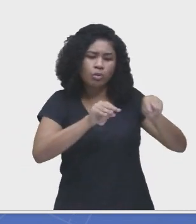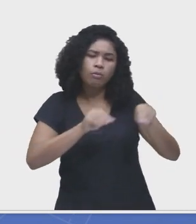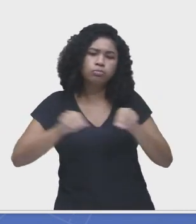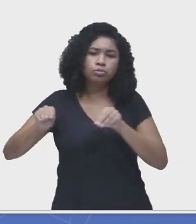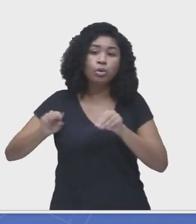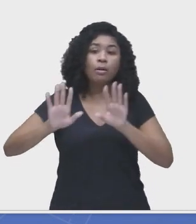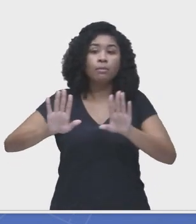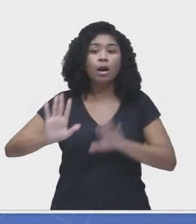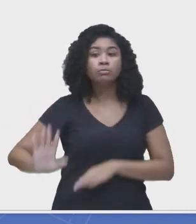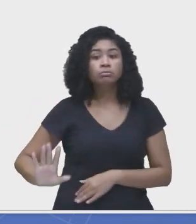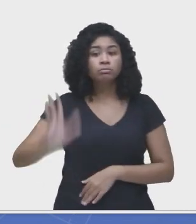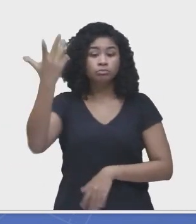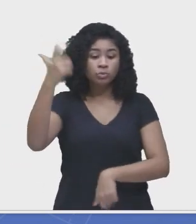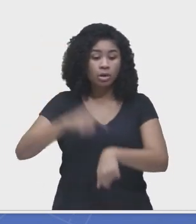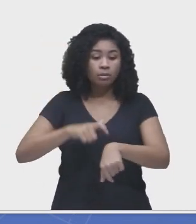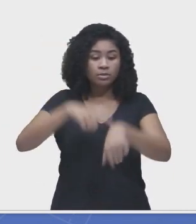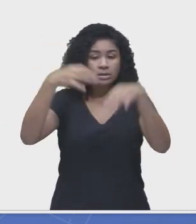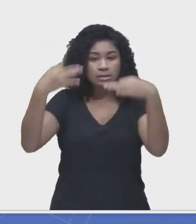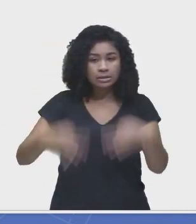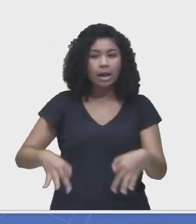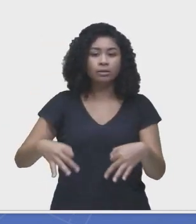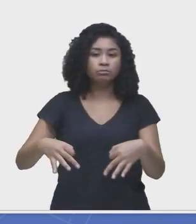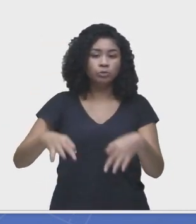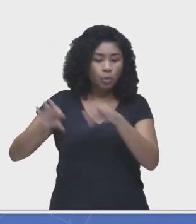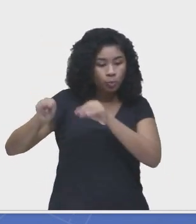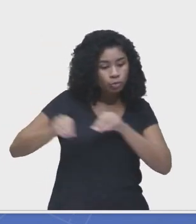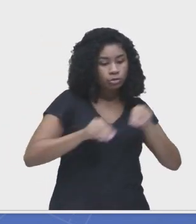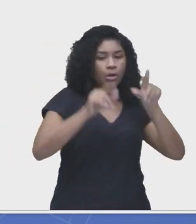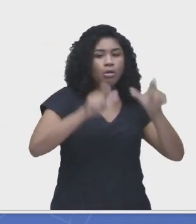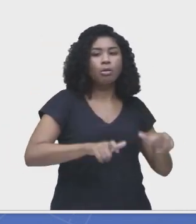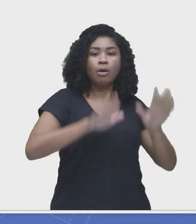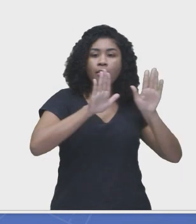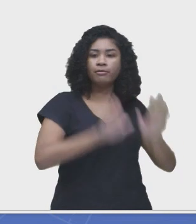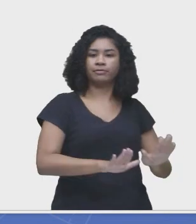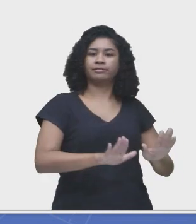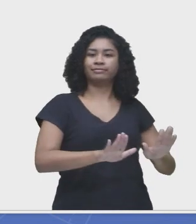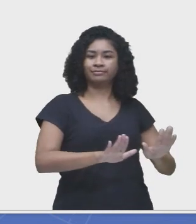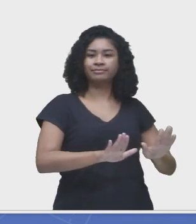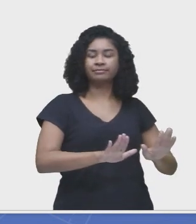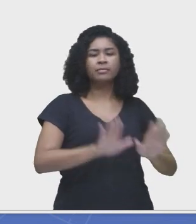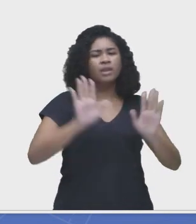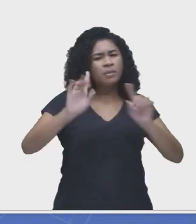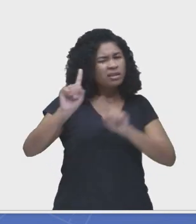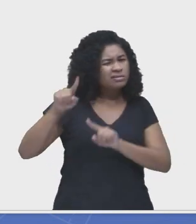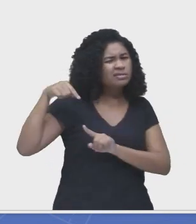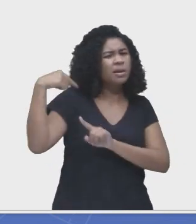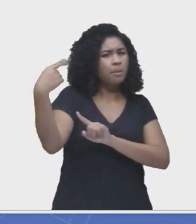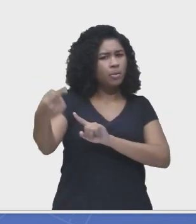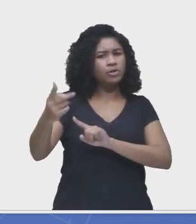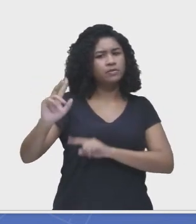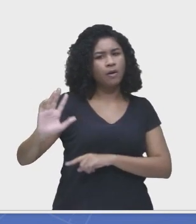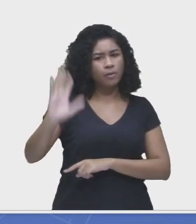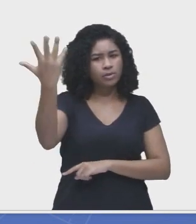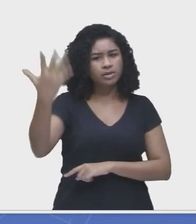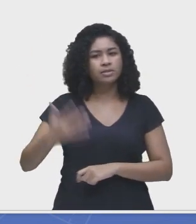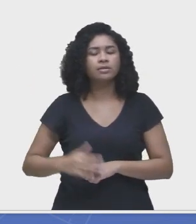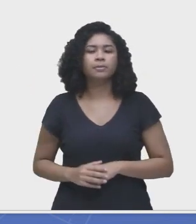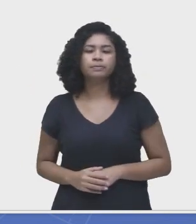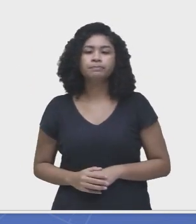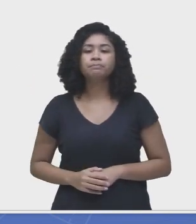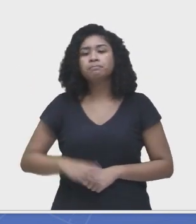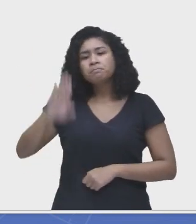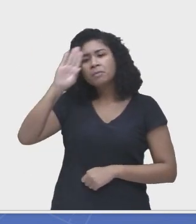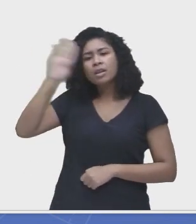vão ter ali que procurar um lugar fixo. Isso vai acontecer um pouco mais para frente, tá bom? Vamos lá. Em que eles vão se destacar? Olha